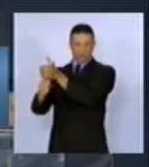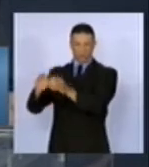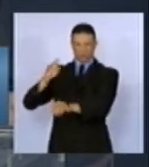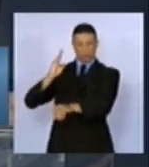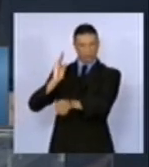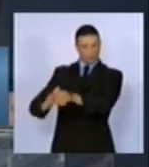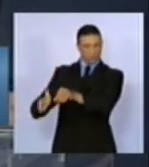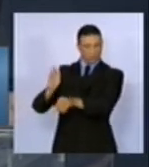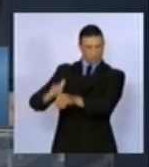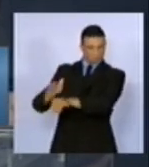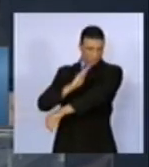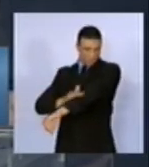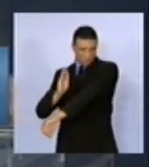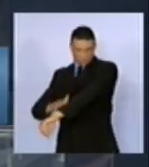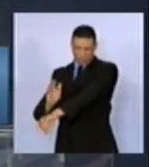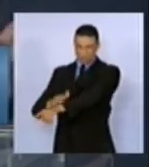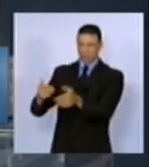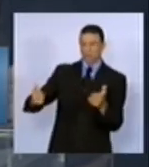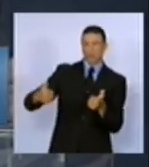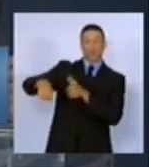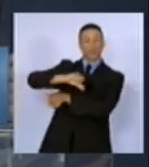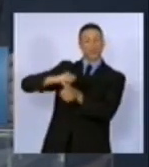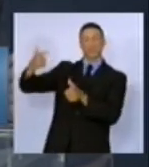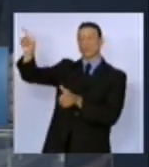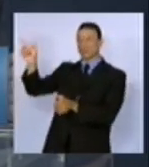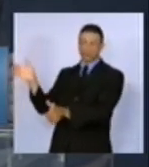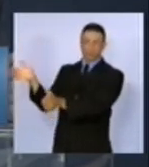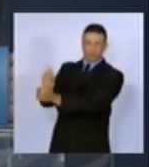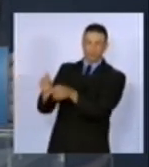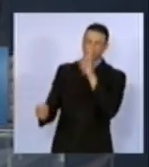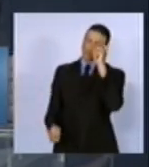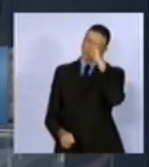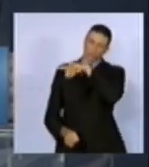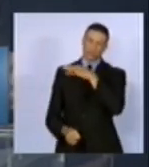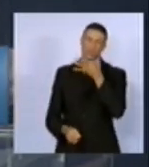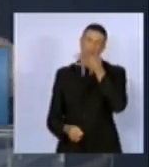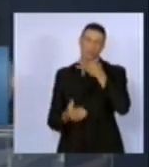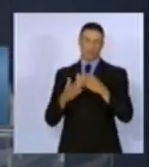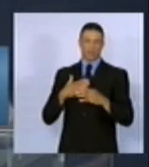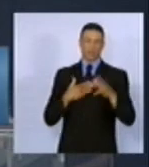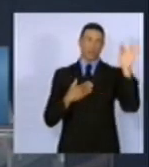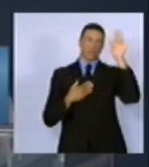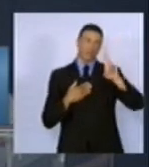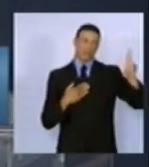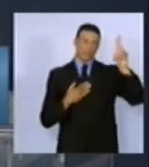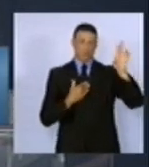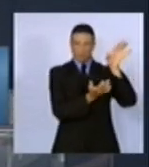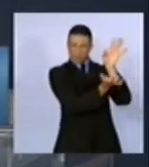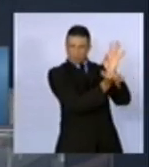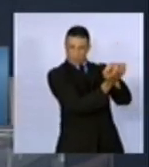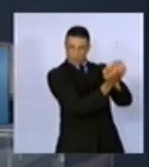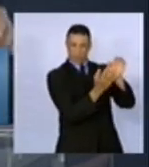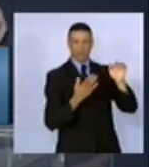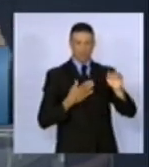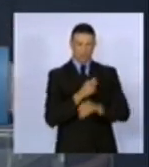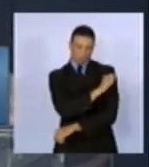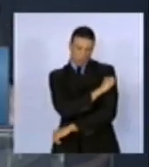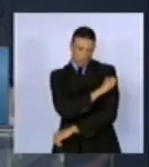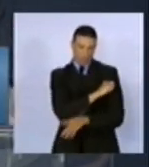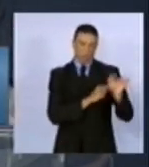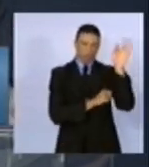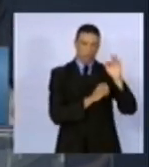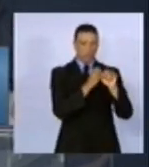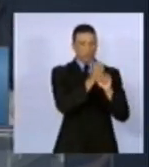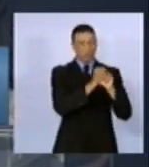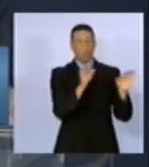por outra cultura e até mostra que eu sempre eu fui aluno da universidade rural de Pernambuco e Já me